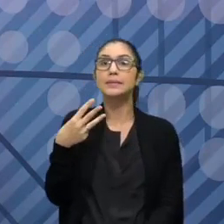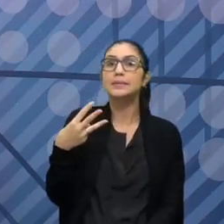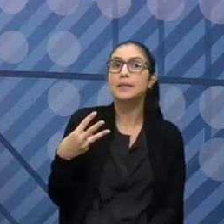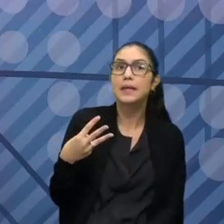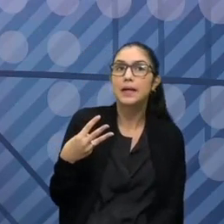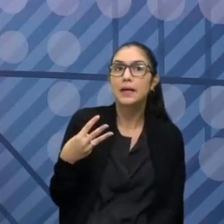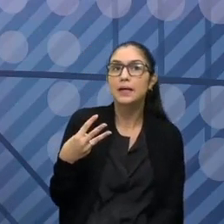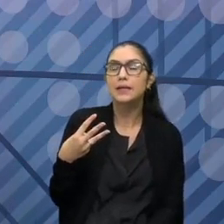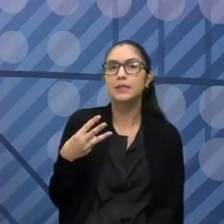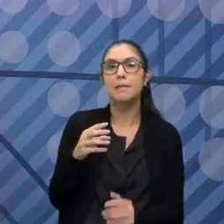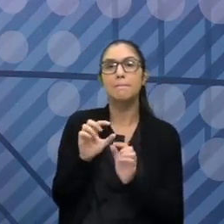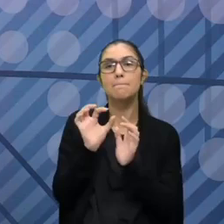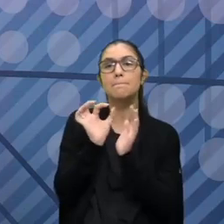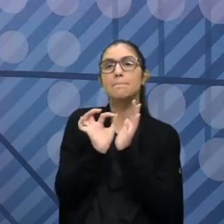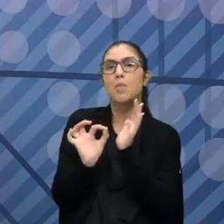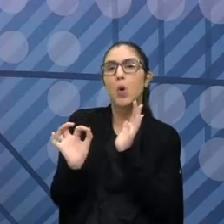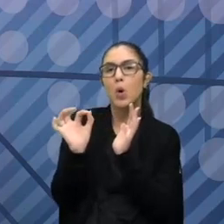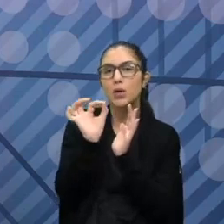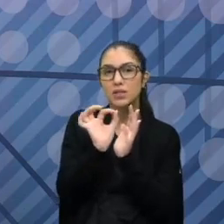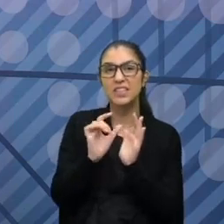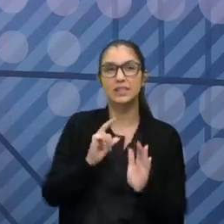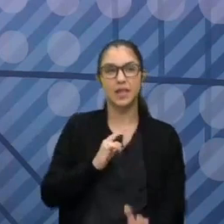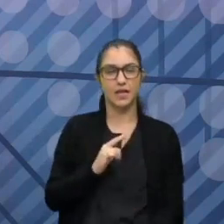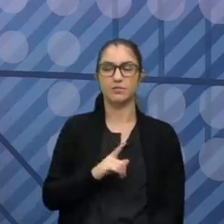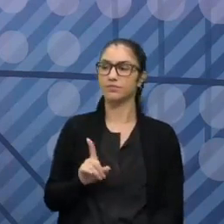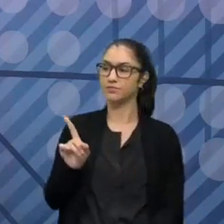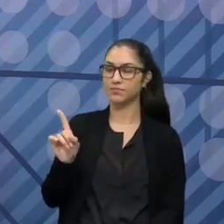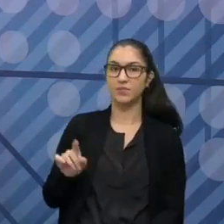243 bolinhas. Então, eu tenho